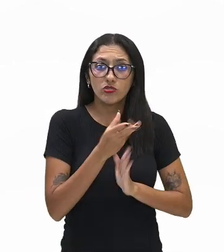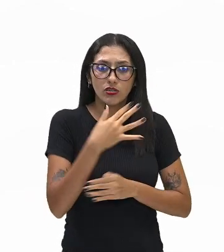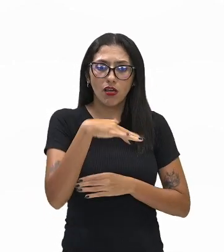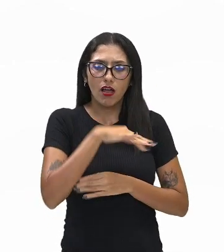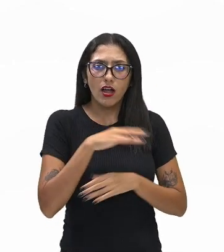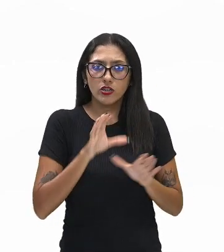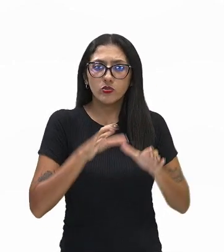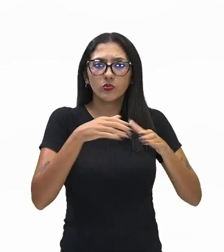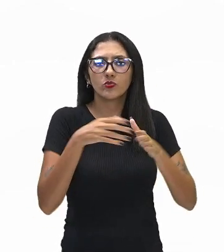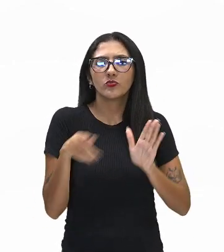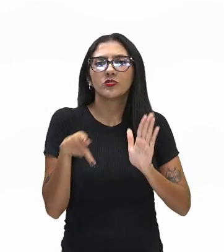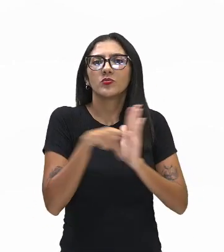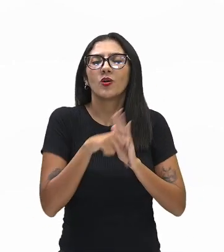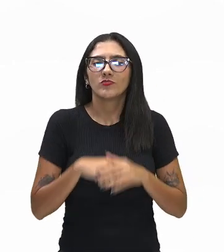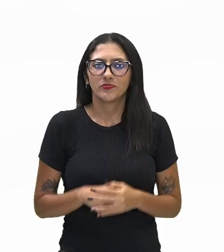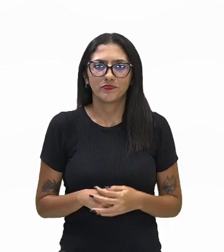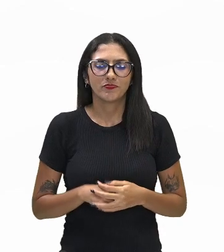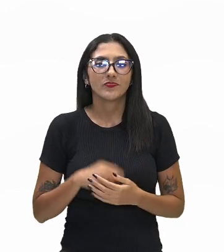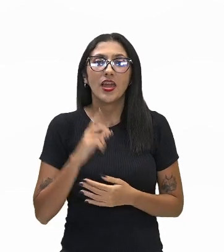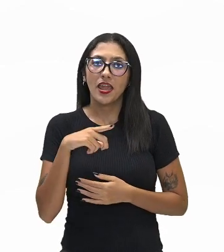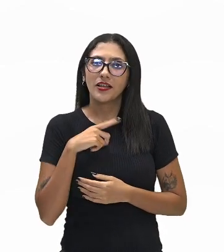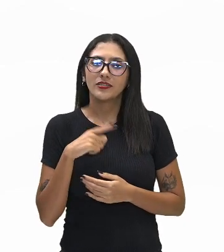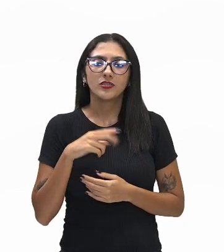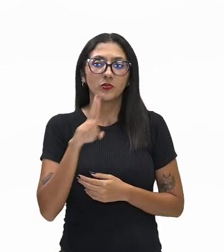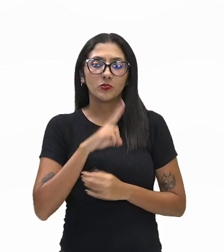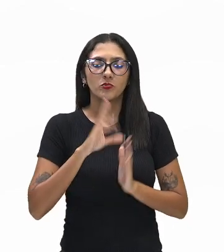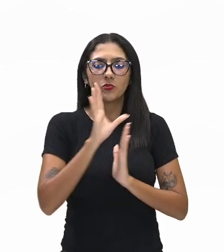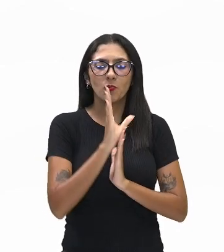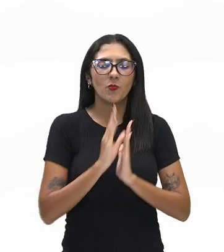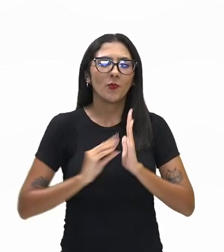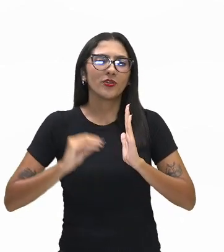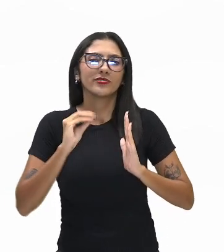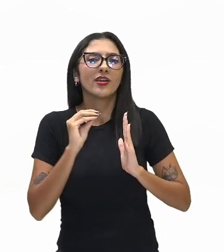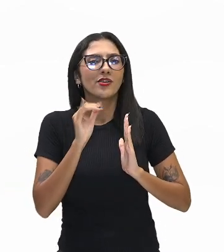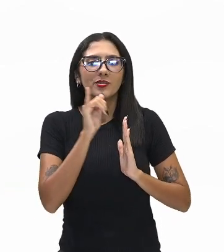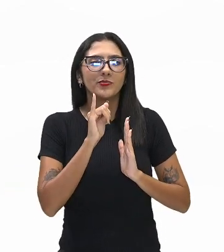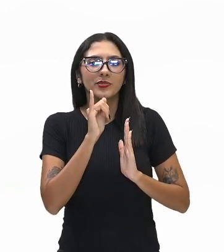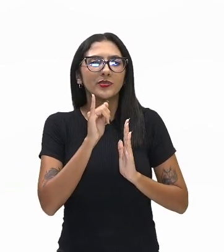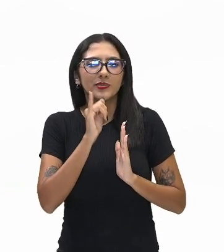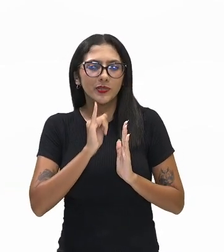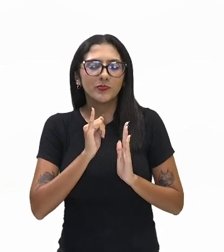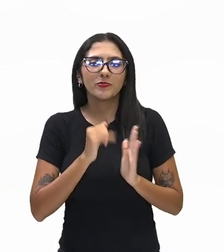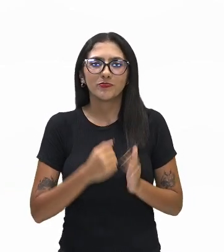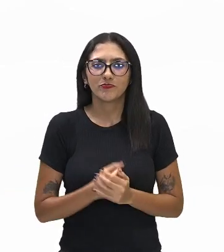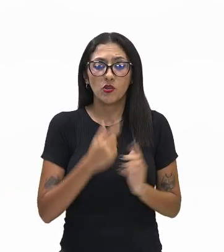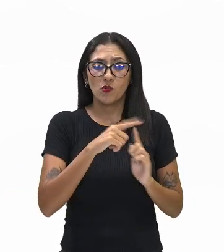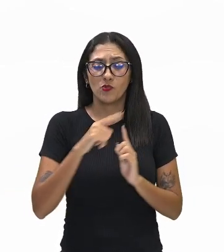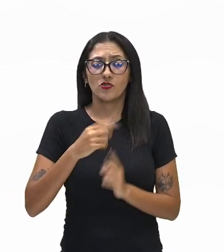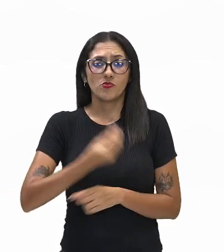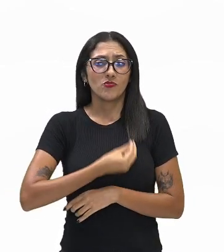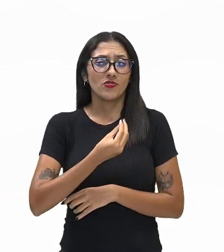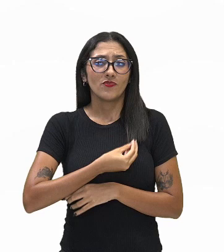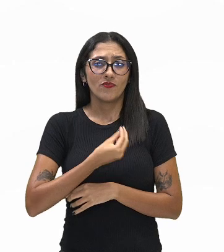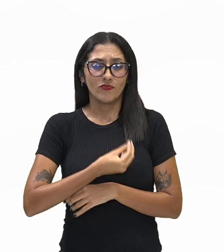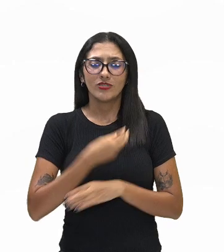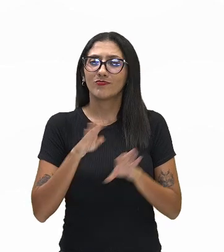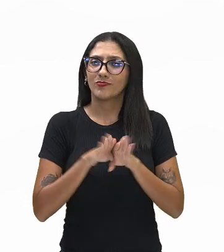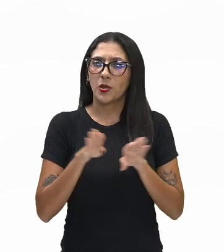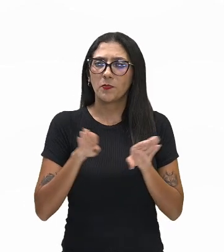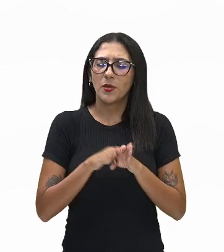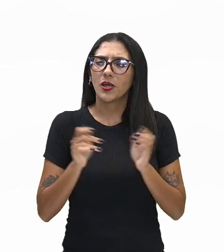significando uma referência na elaboração e vivência da sua condição juvenil, além de